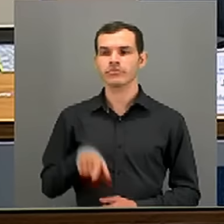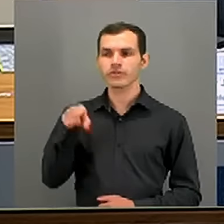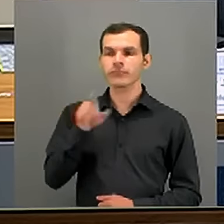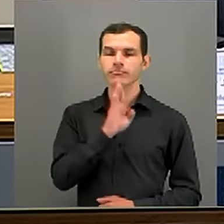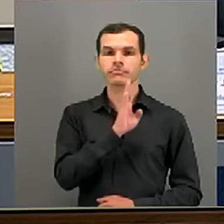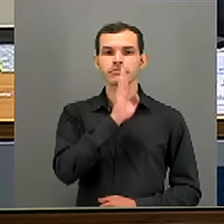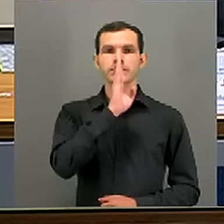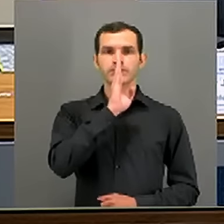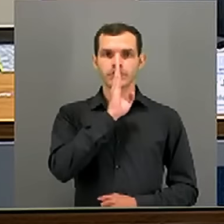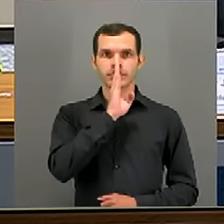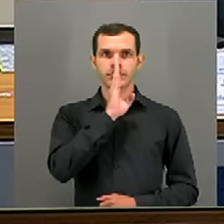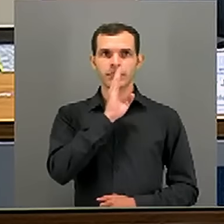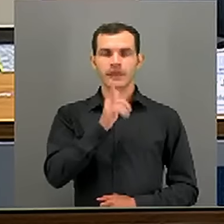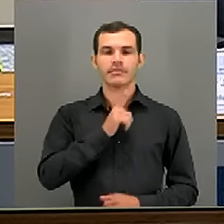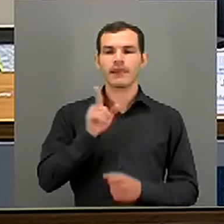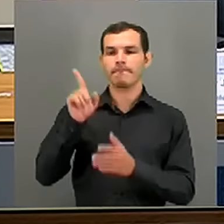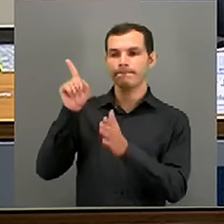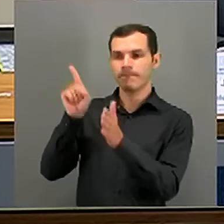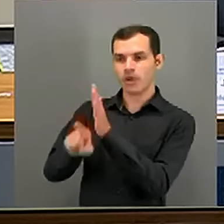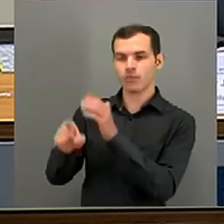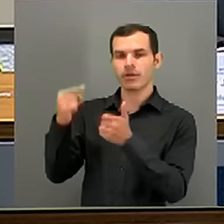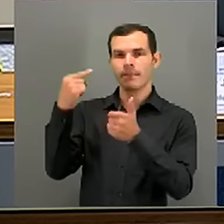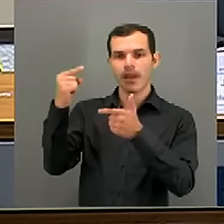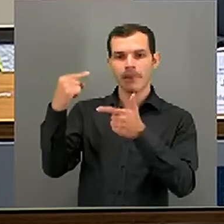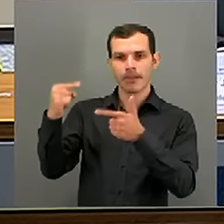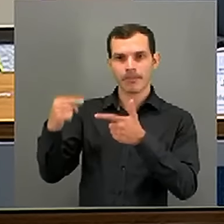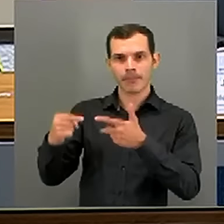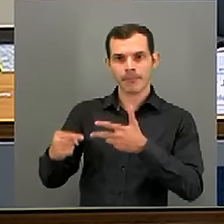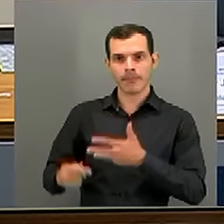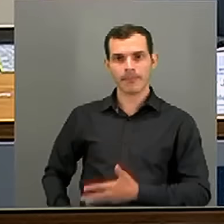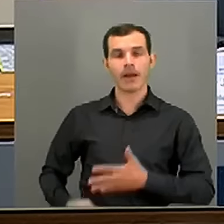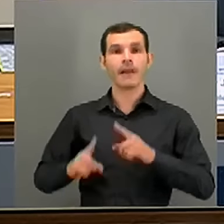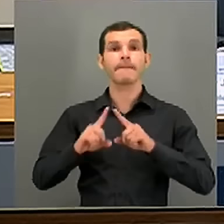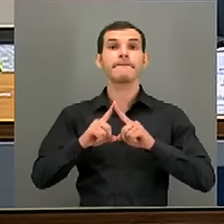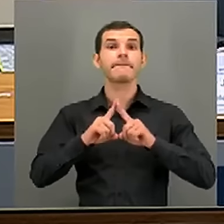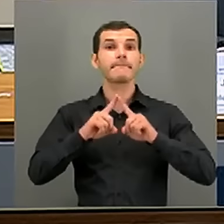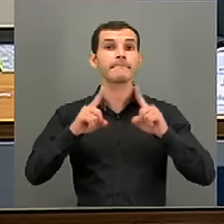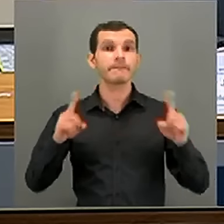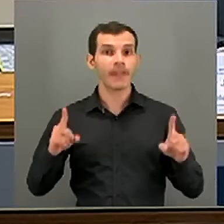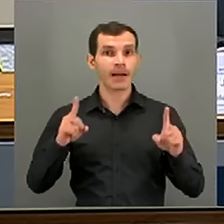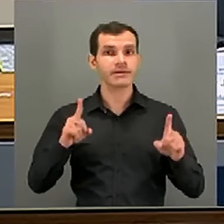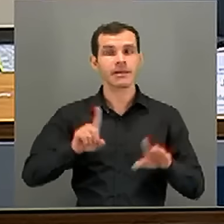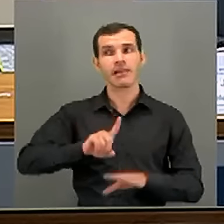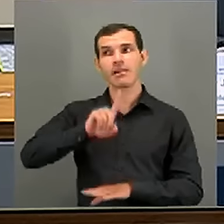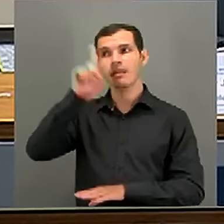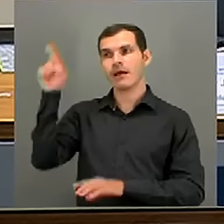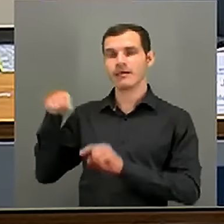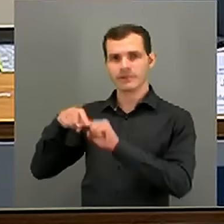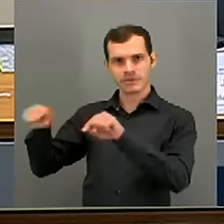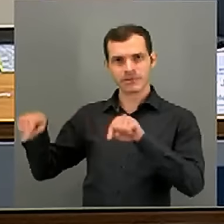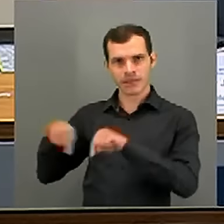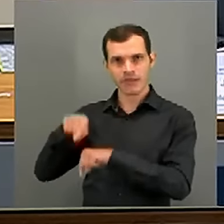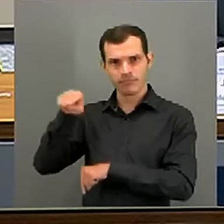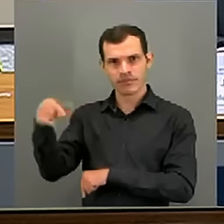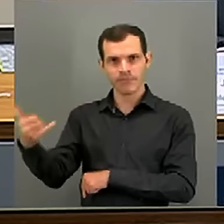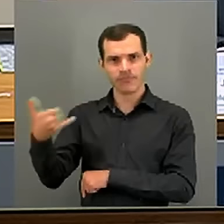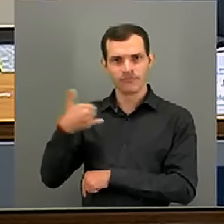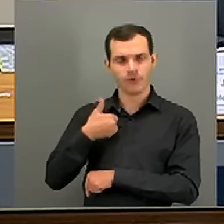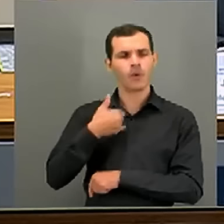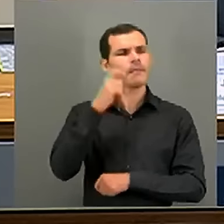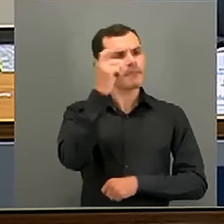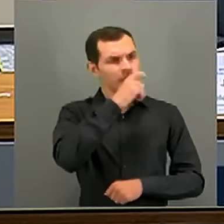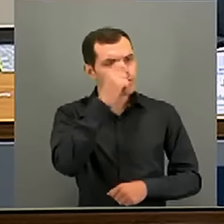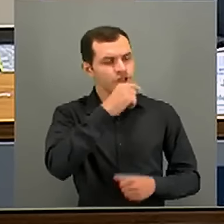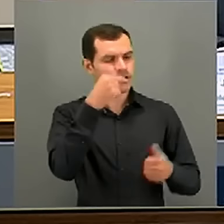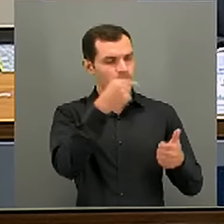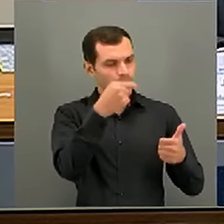silêncio com todas as perguntas, mas ao mesmo tempo, lá na sala, o senhor me disse que é tudo mentira o